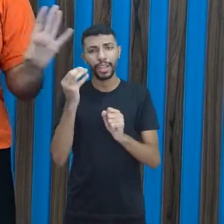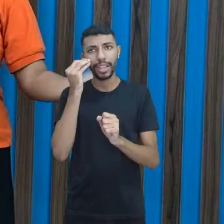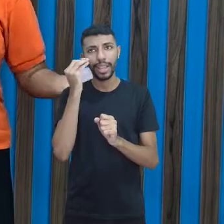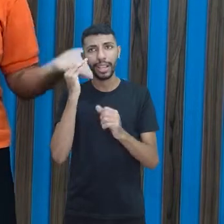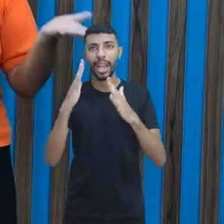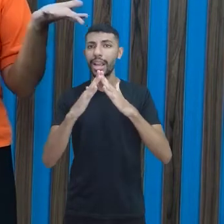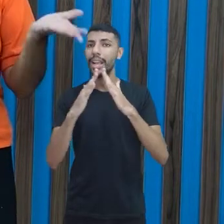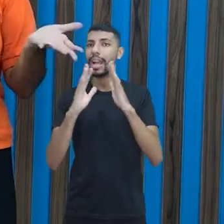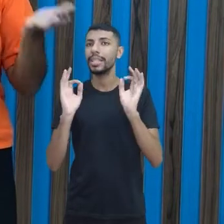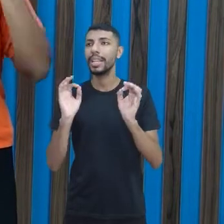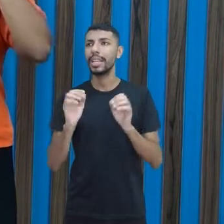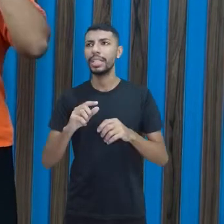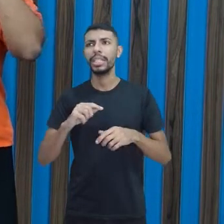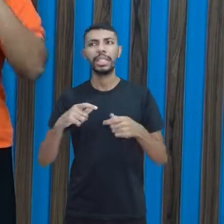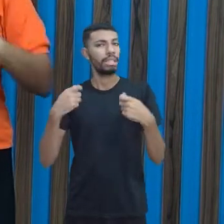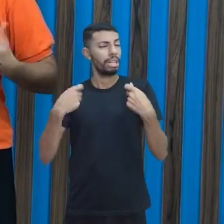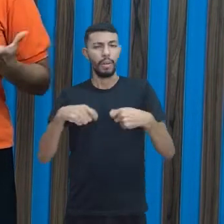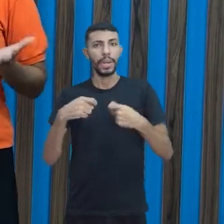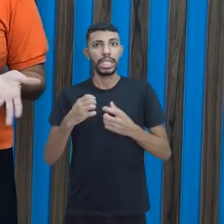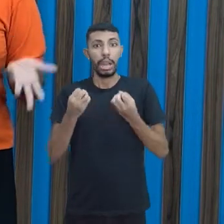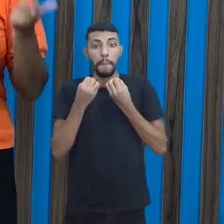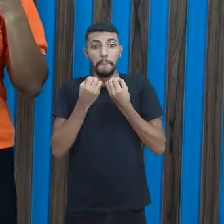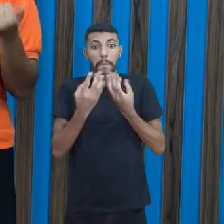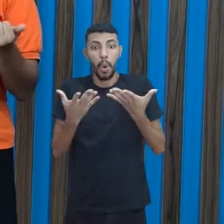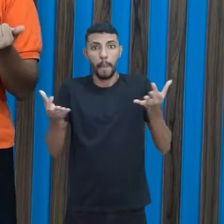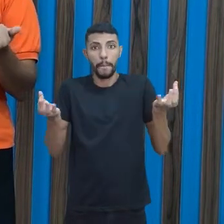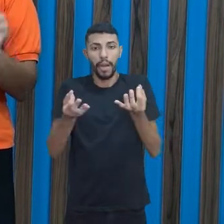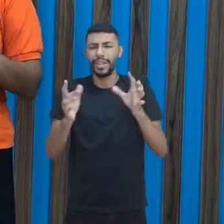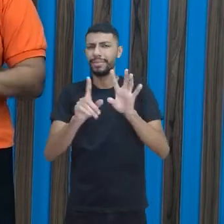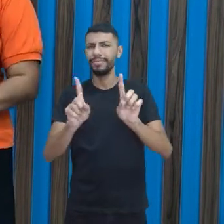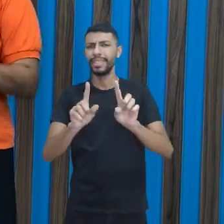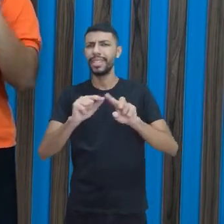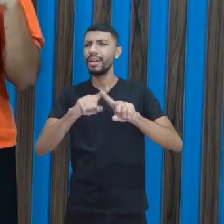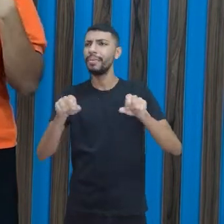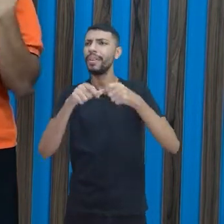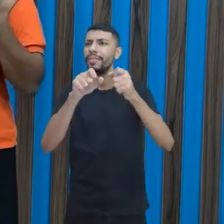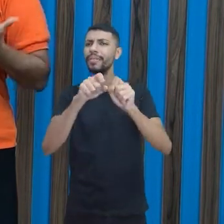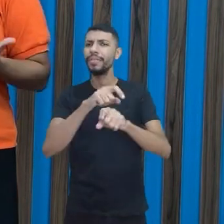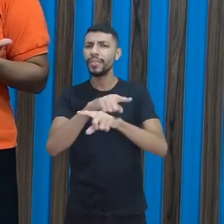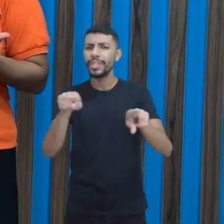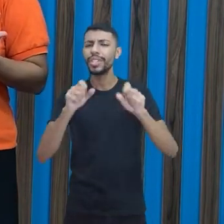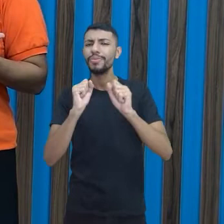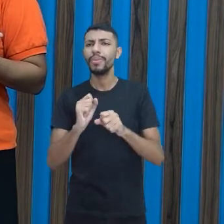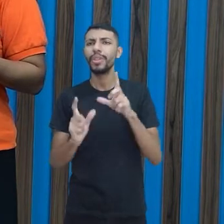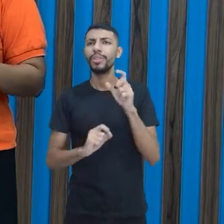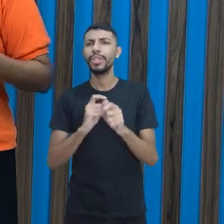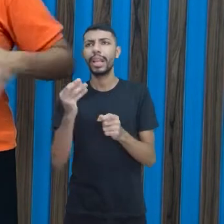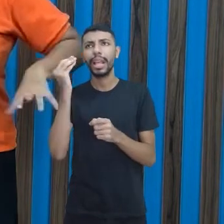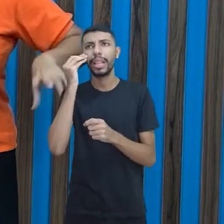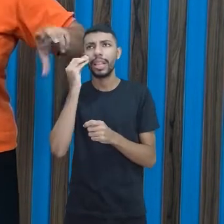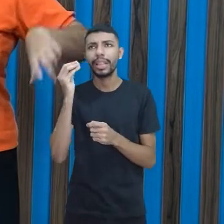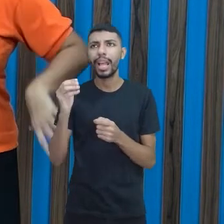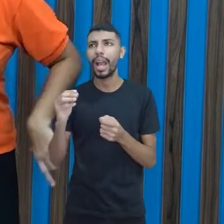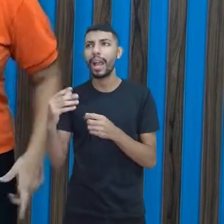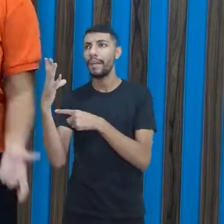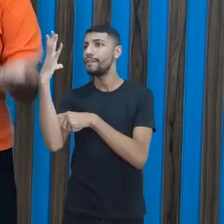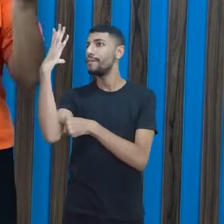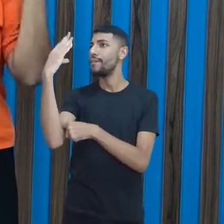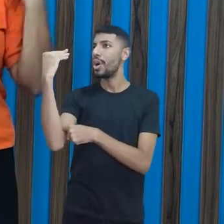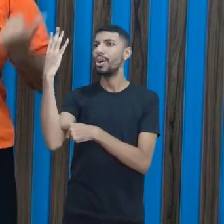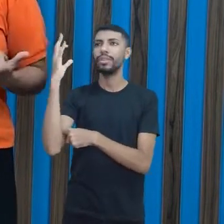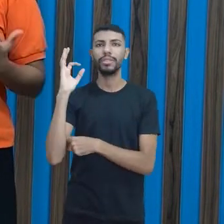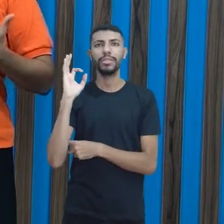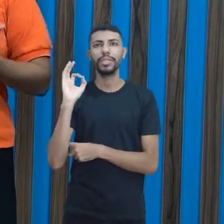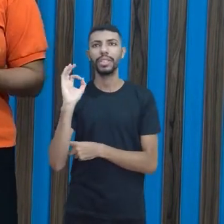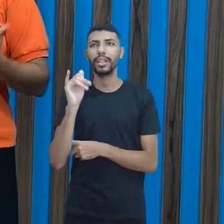Veja, não precisa ser bom em pintar, mas vocês podem, por exemplo, produzir um autorretrato por foto. E vocês pediram para alguém tirar a